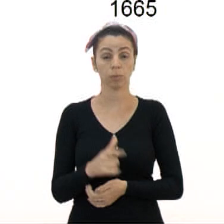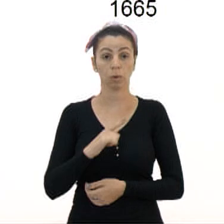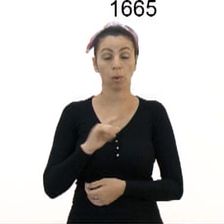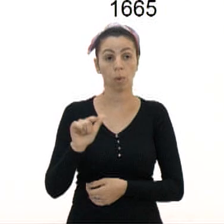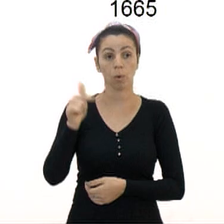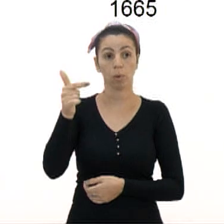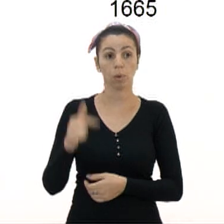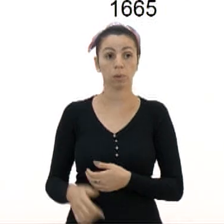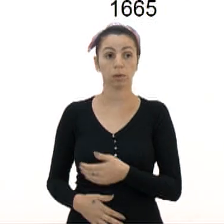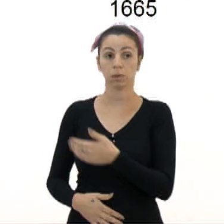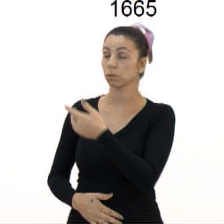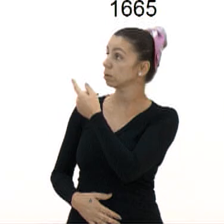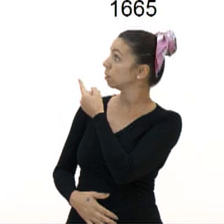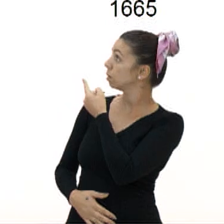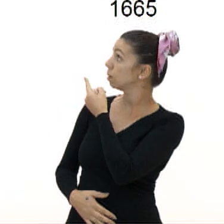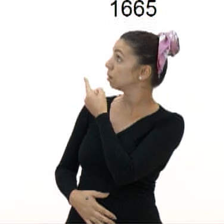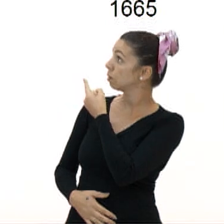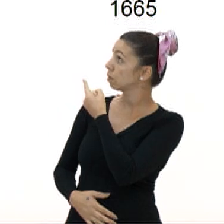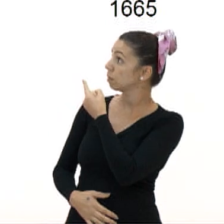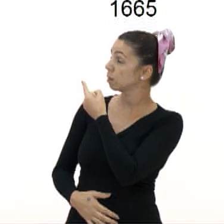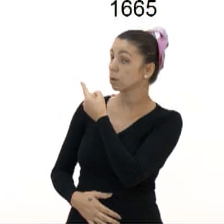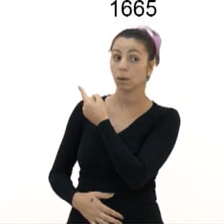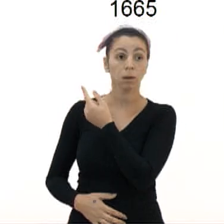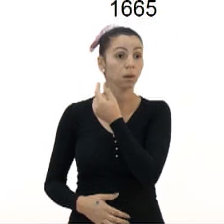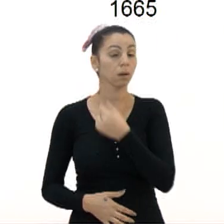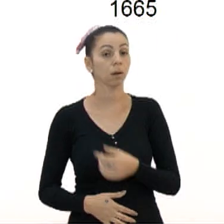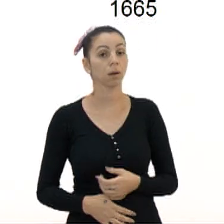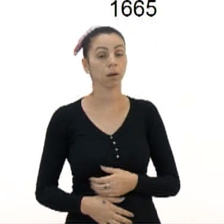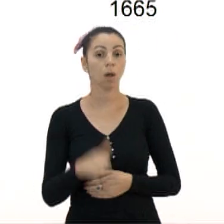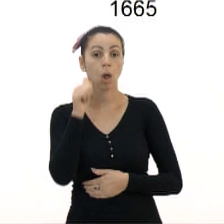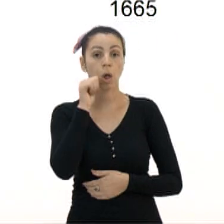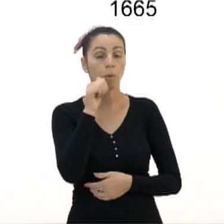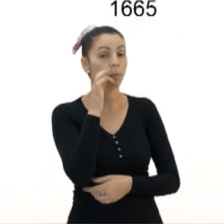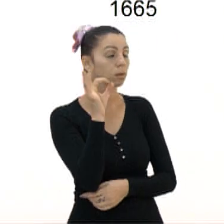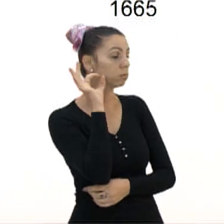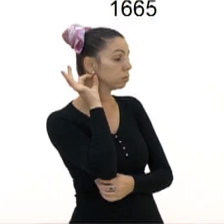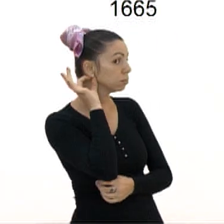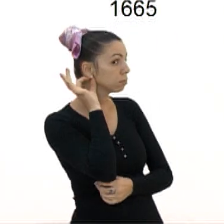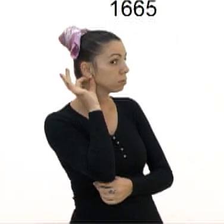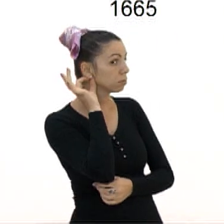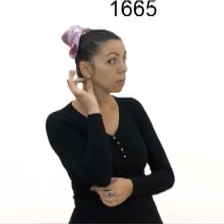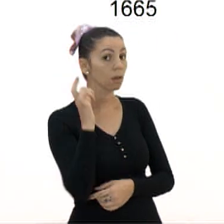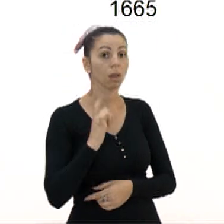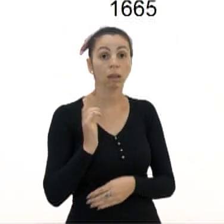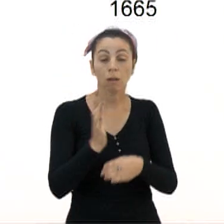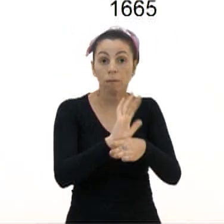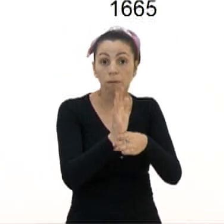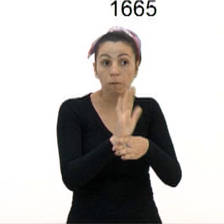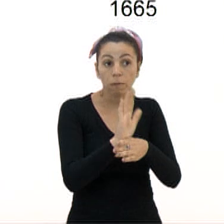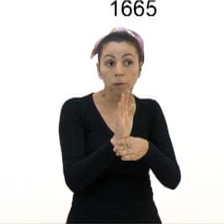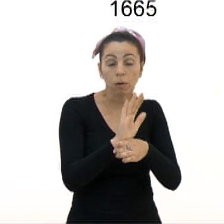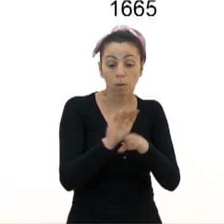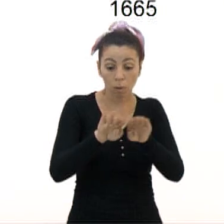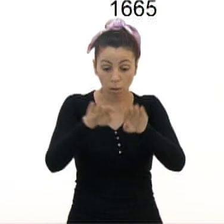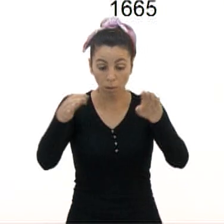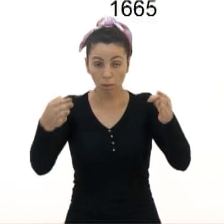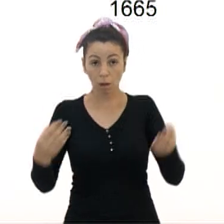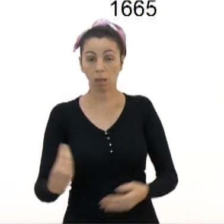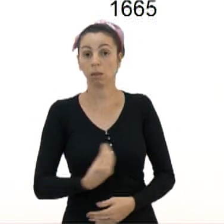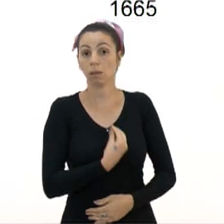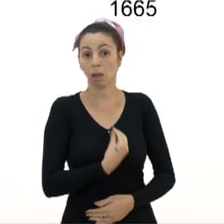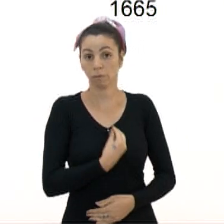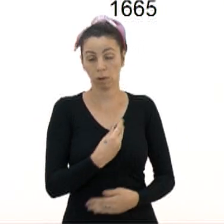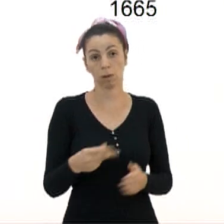Aqui, ó. Moça com brinco de pérolas. Assista esse filme. Mostra essa história da caixinha, mostra um pouquinho da vida do